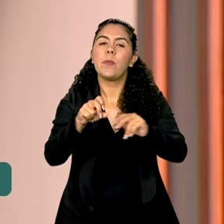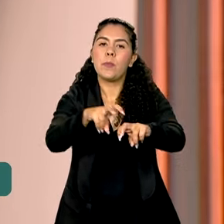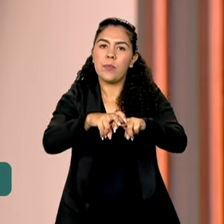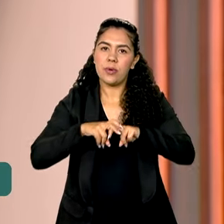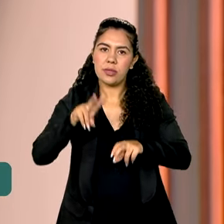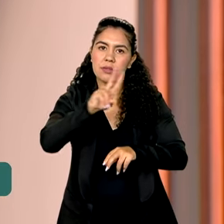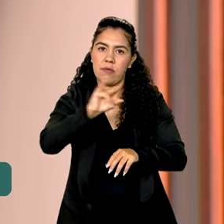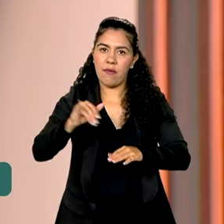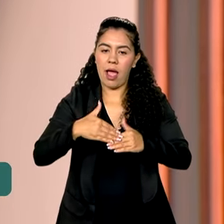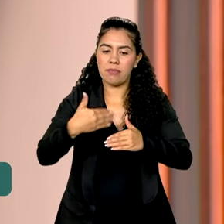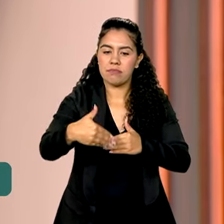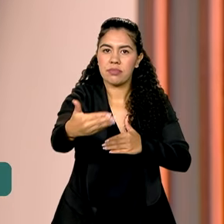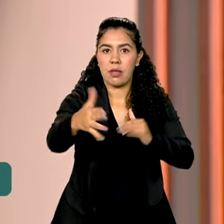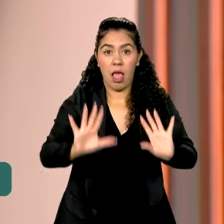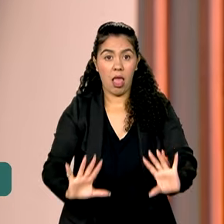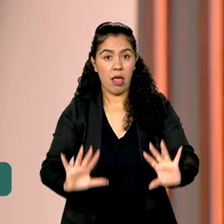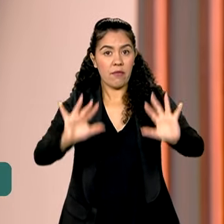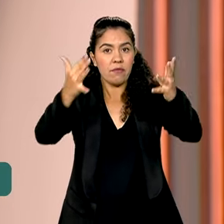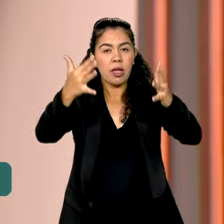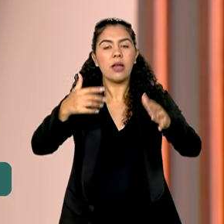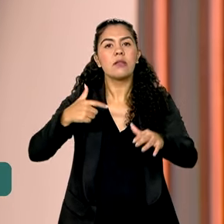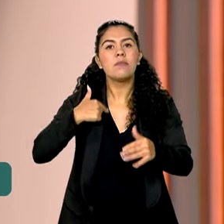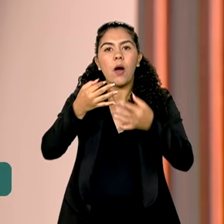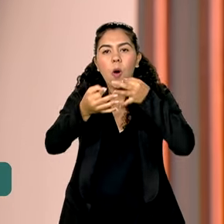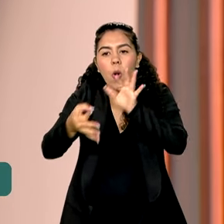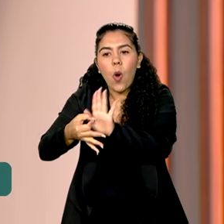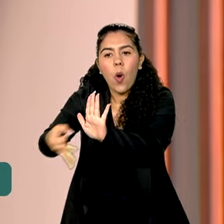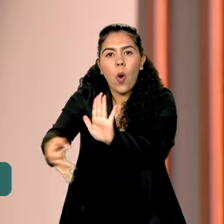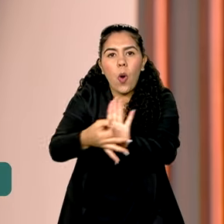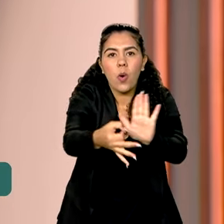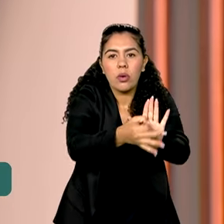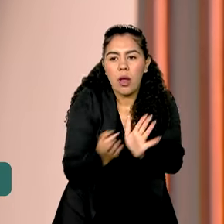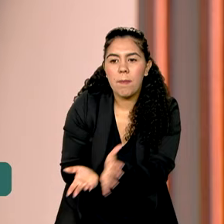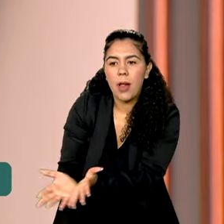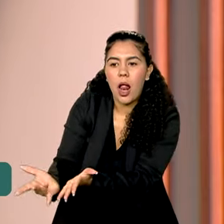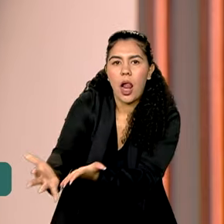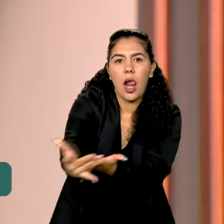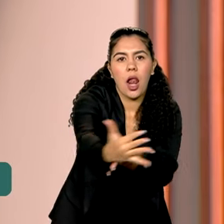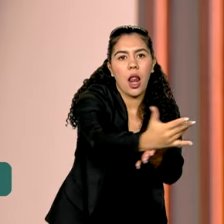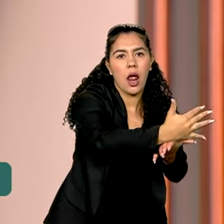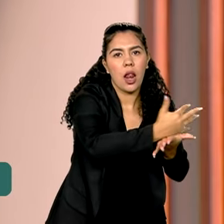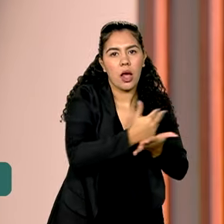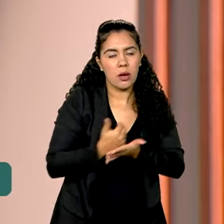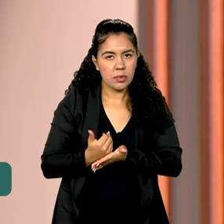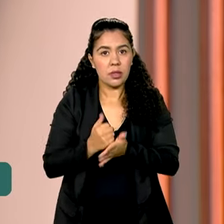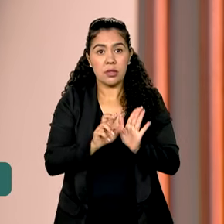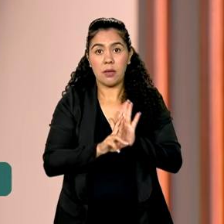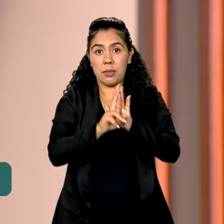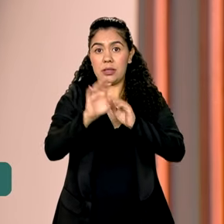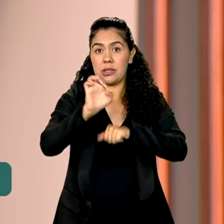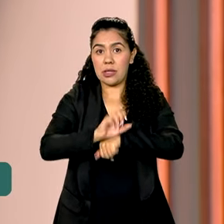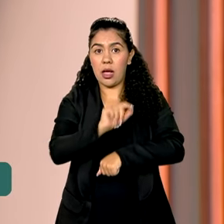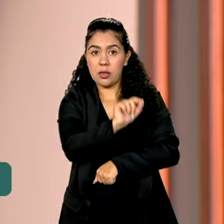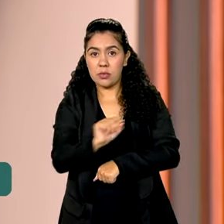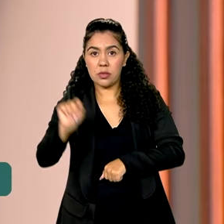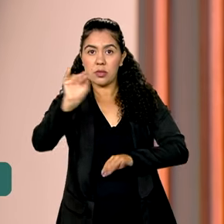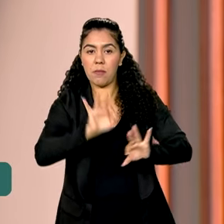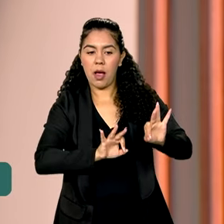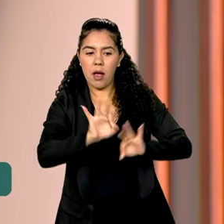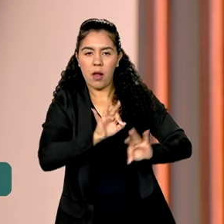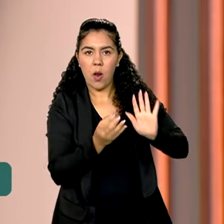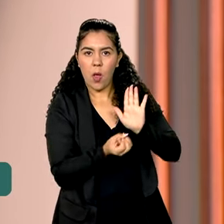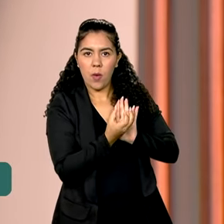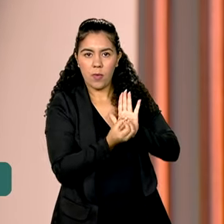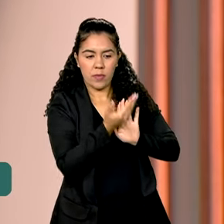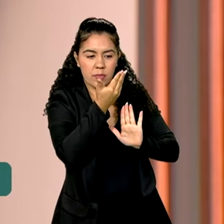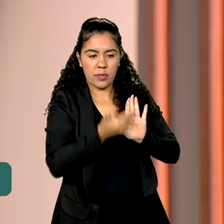nas próximas semanas, vão colher contribuições de todas as regiões do país para o Plano Clima. Em entrevista ao programa